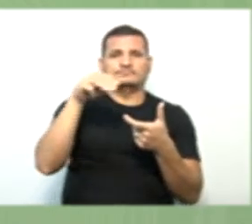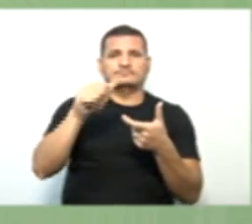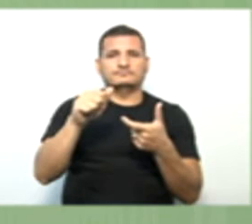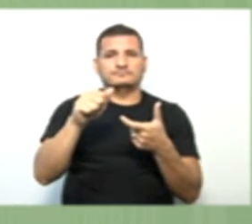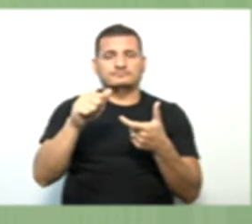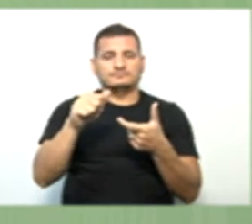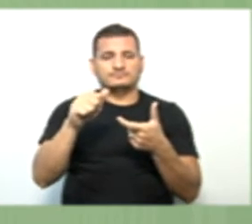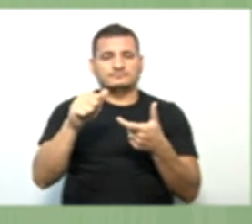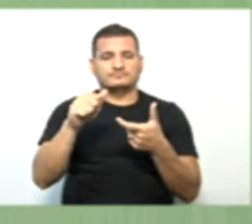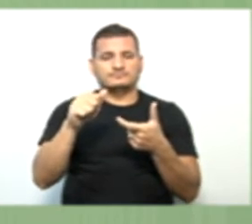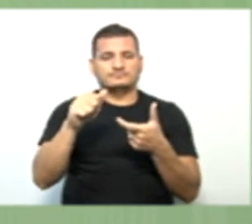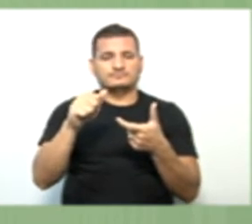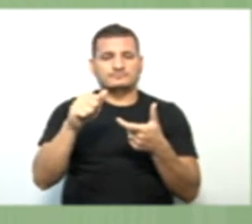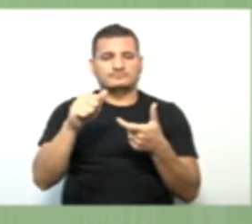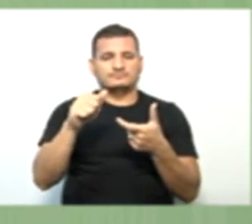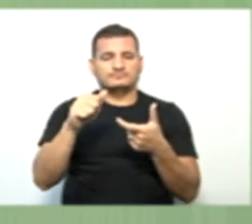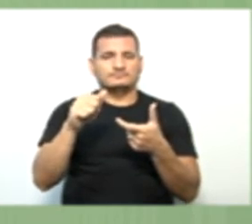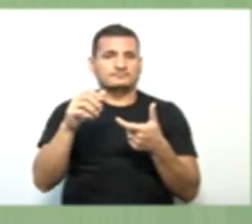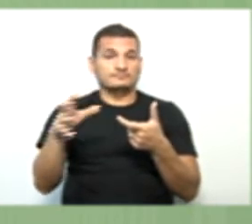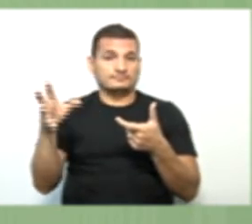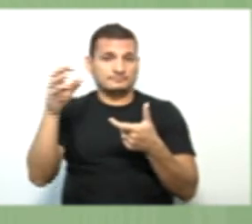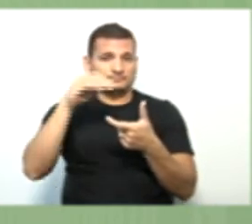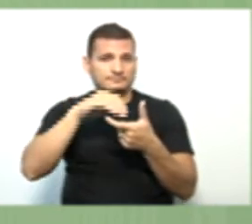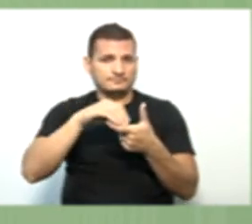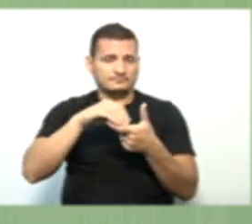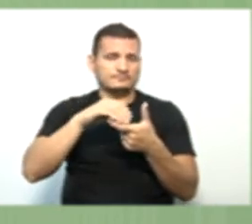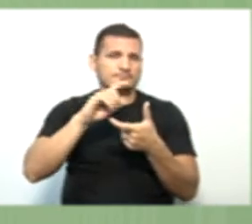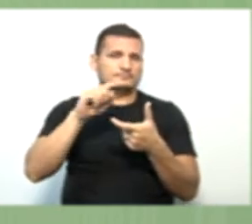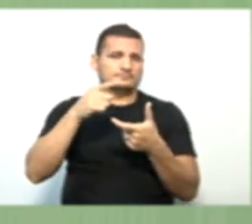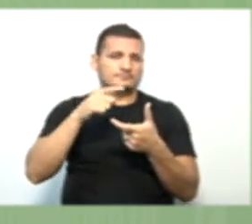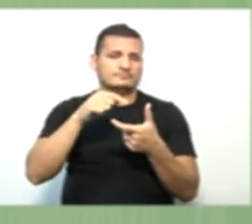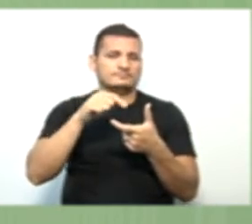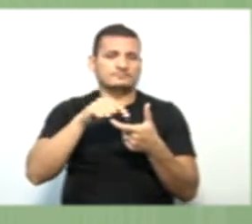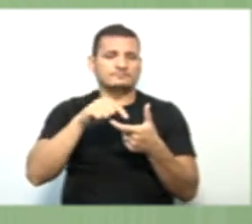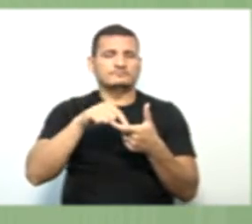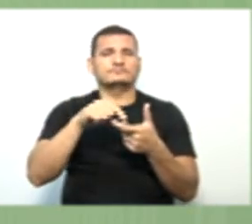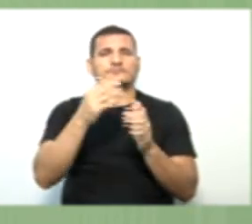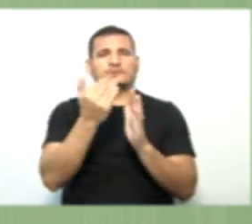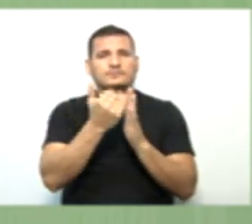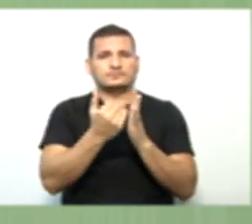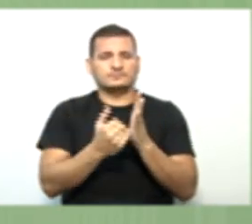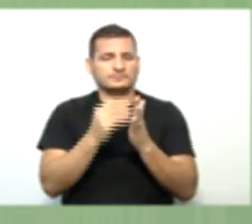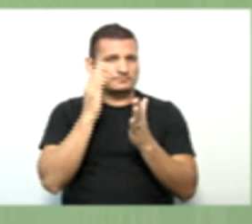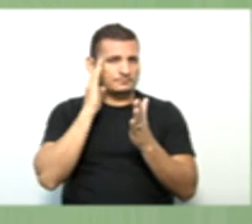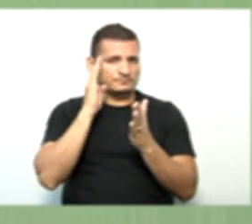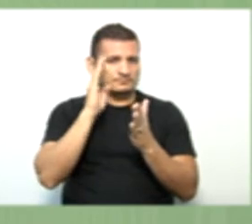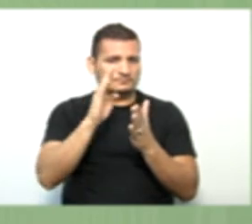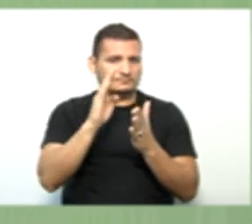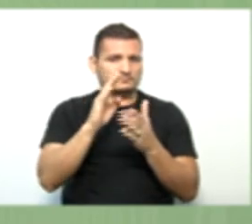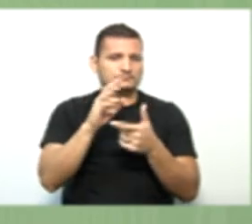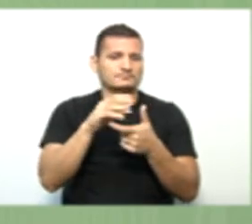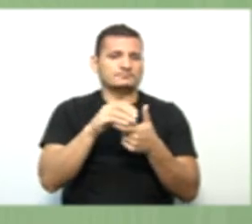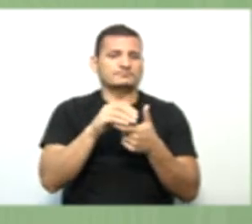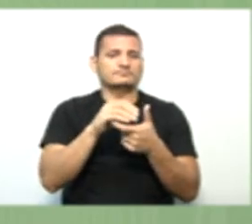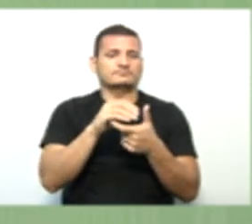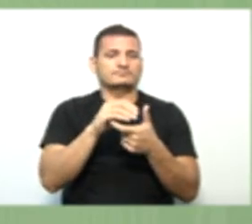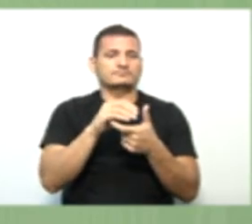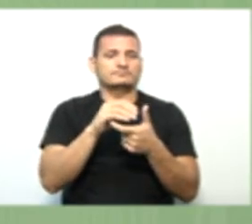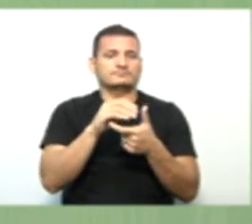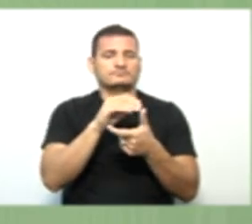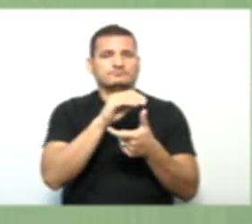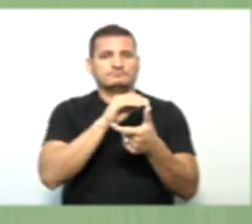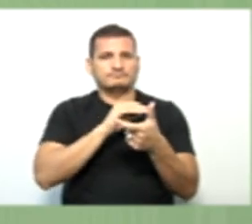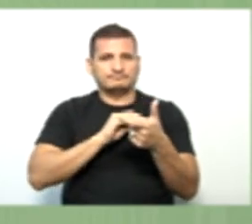E posteriormente a esse armazenamento, esse valor vai ser retornado para o programa principal. No momento desse retorno, o que